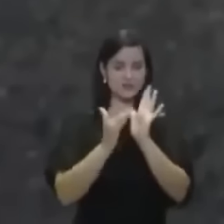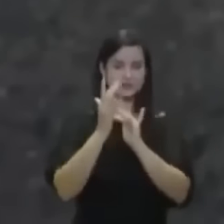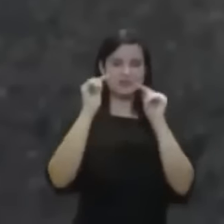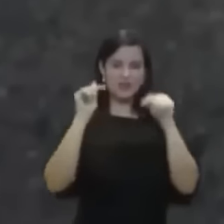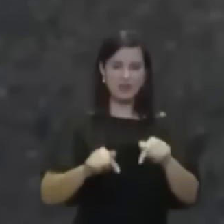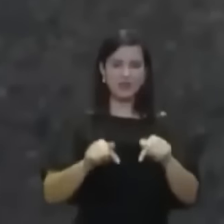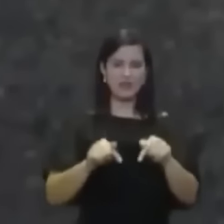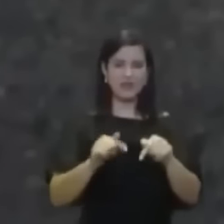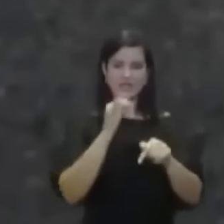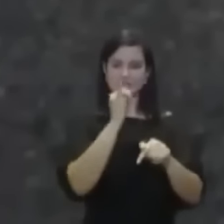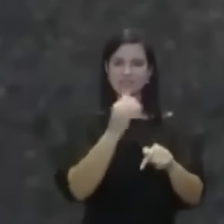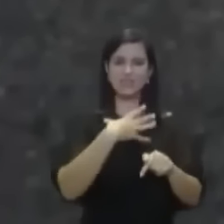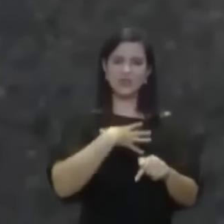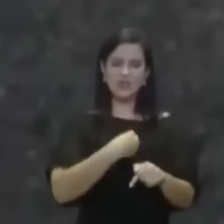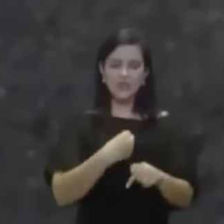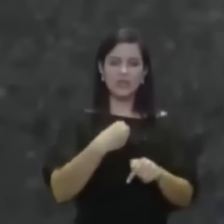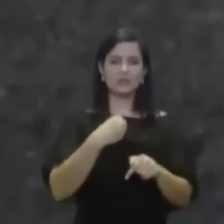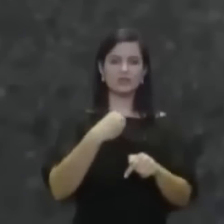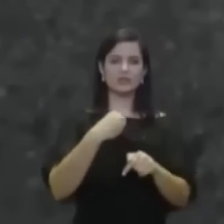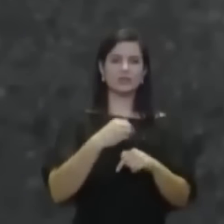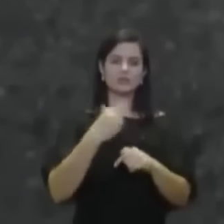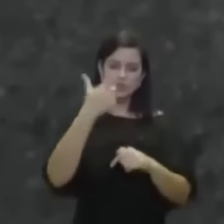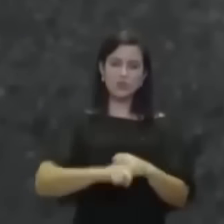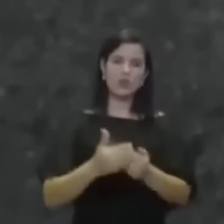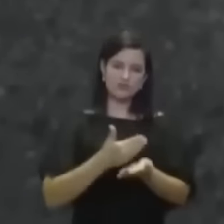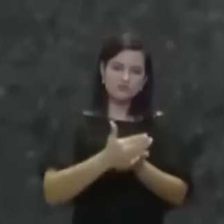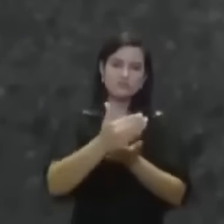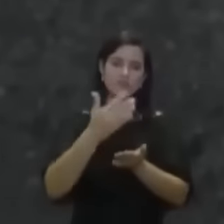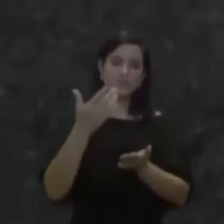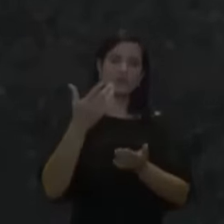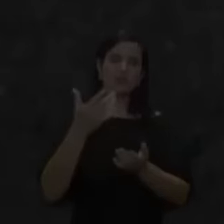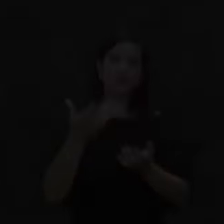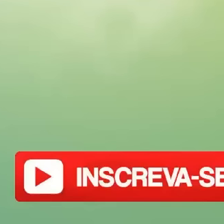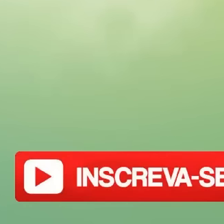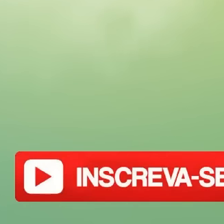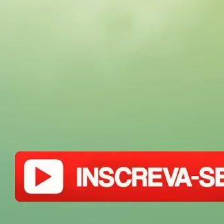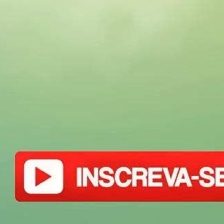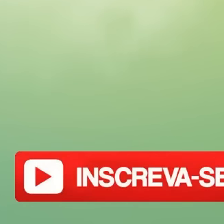dizer: filho, filha, vamos começar de novo, eu quero dar uma nova chance para você.